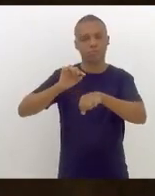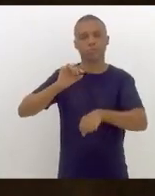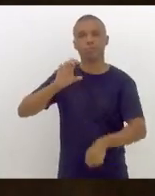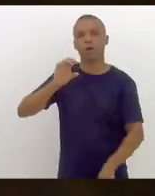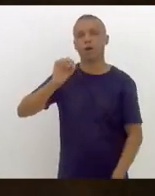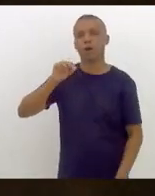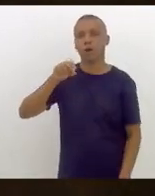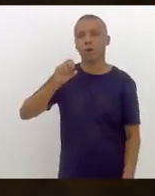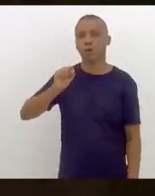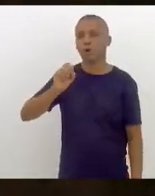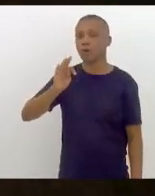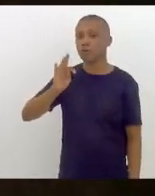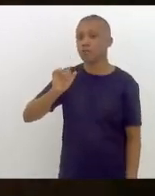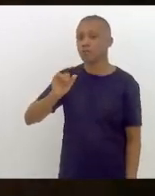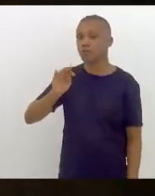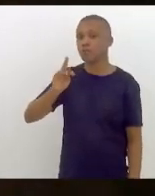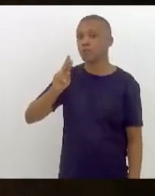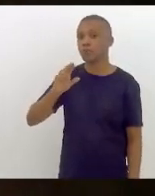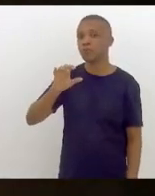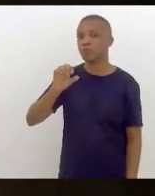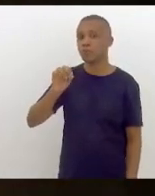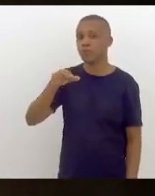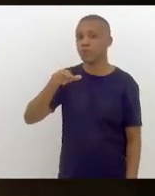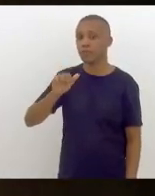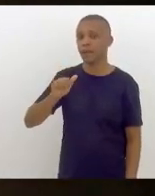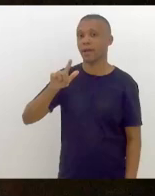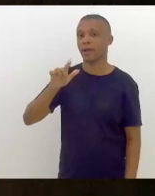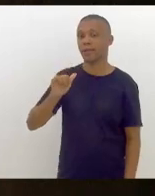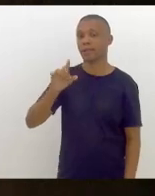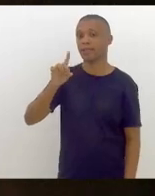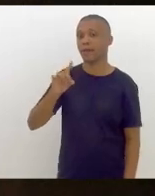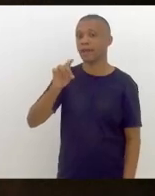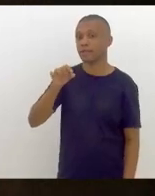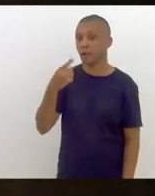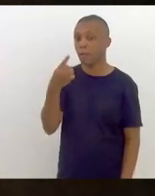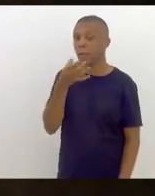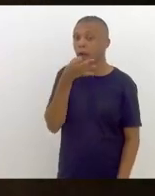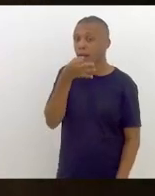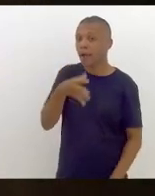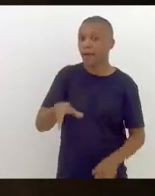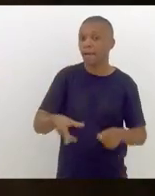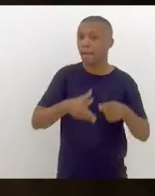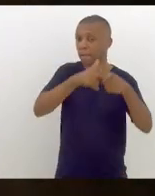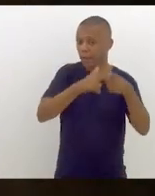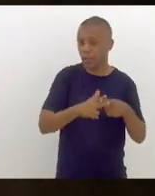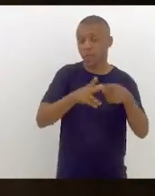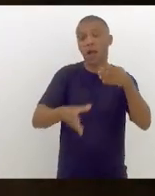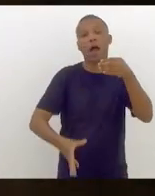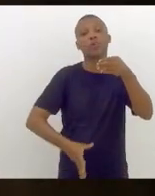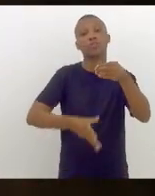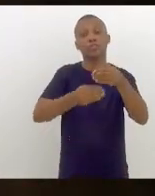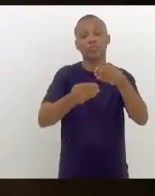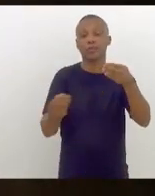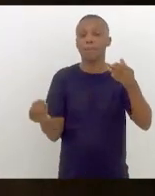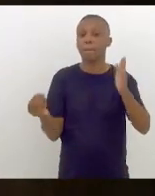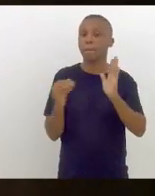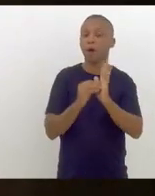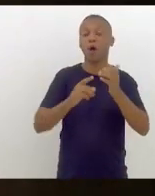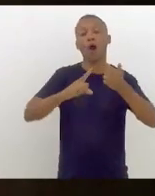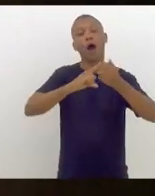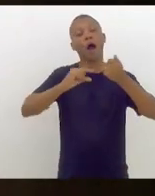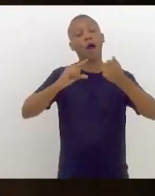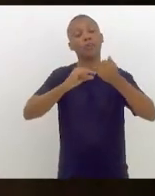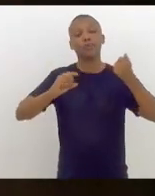uma Emenda aditiva incluindo o artigo 5 agora para